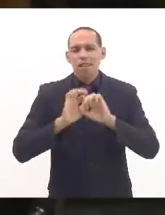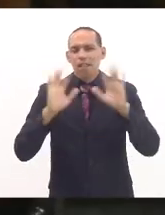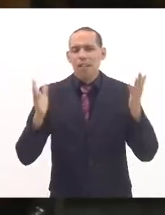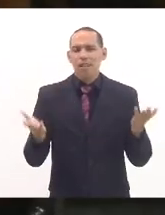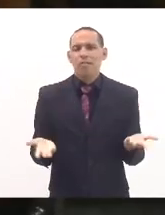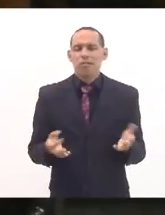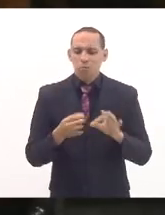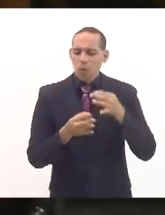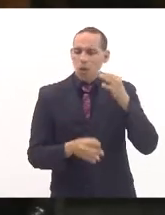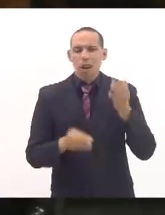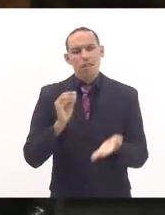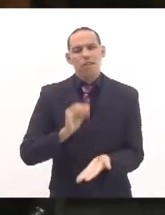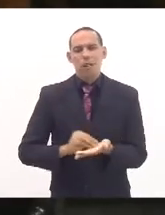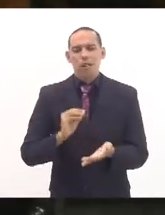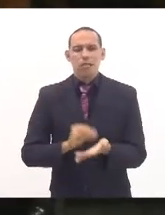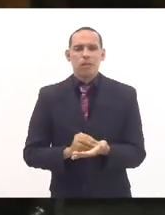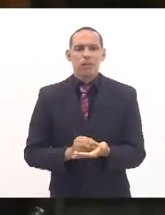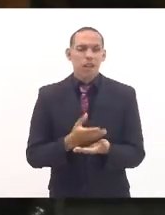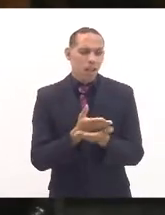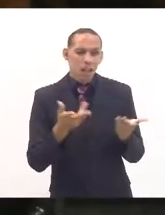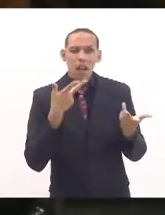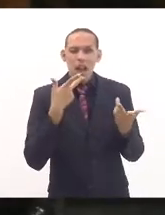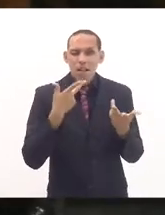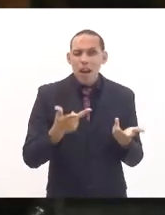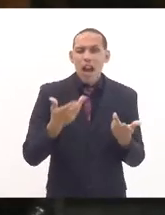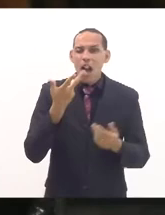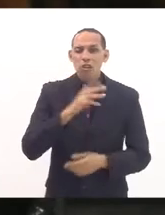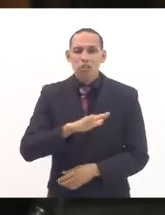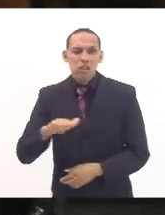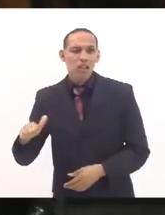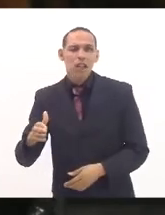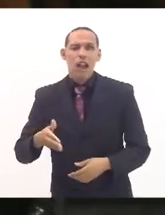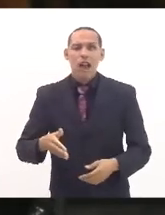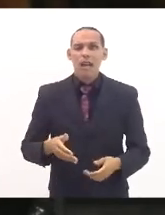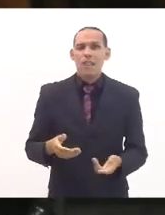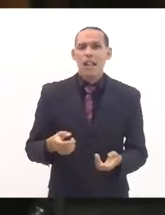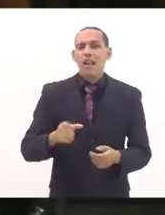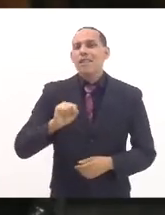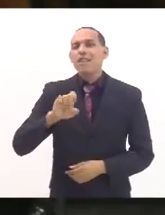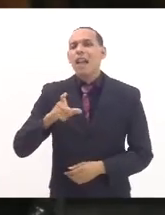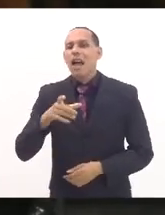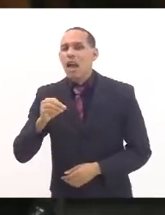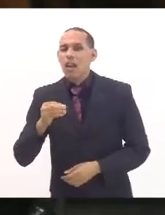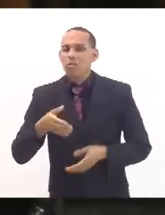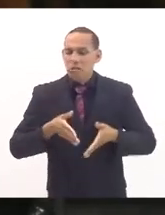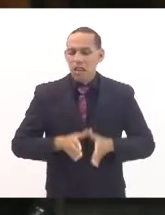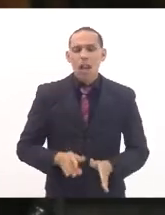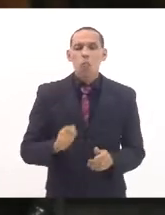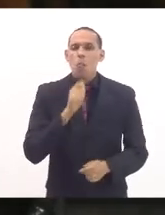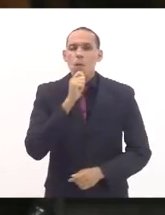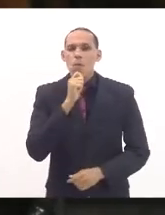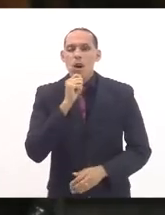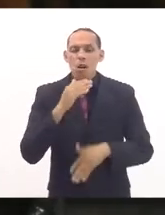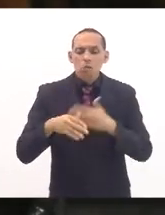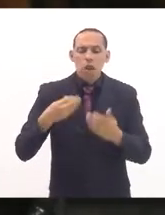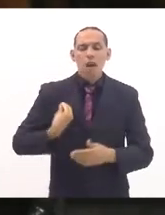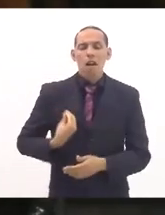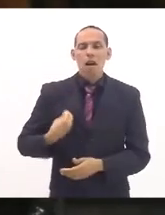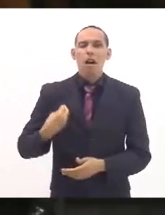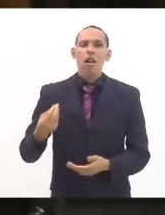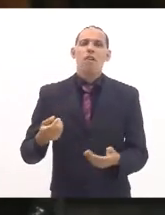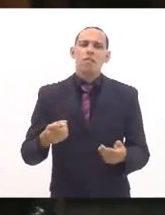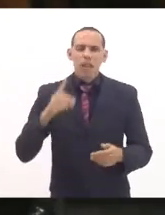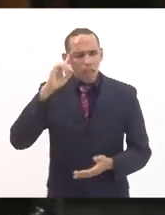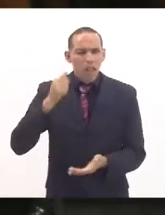falta de coerência. Os mesmos que pregam que a criança nasce sem sexo e que ela vai definir o sexo dela ao longo de sua vida. Os mesmos que